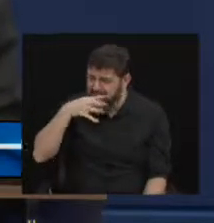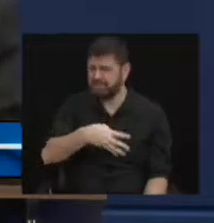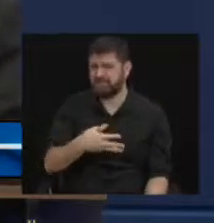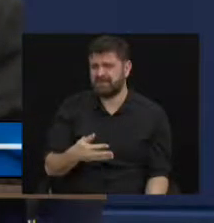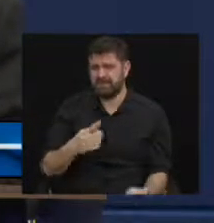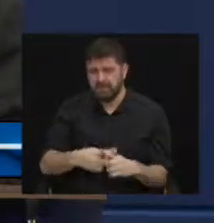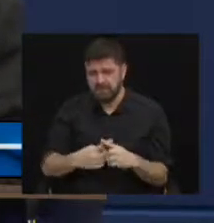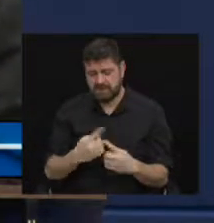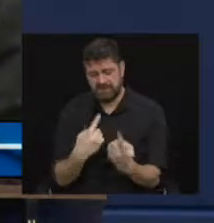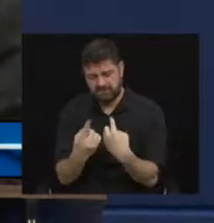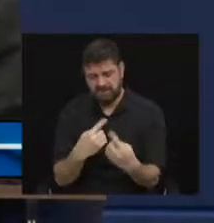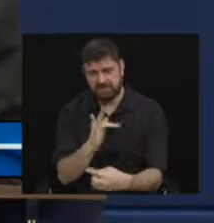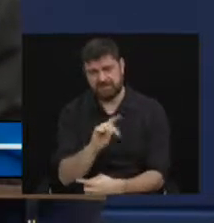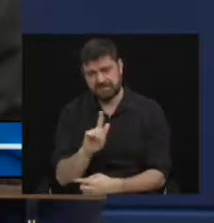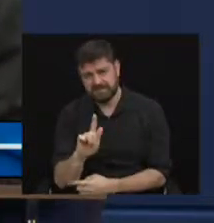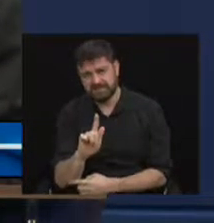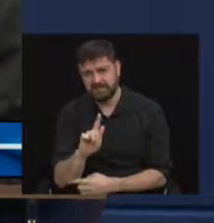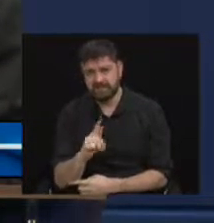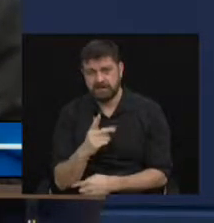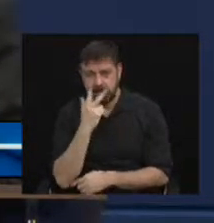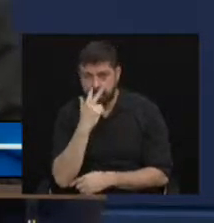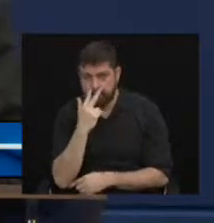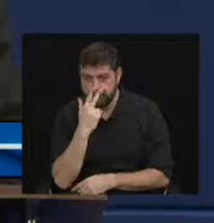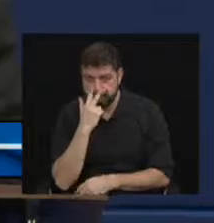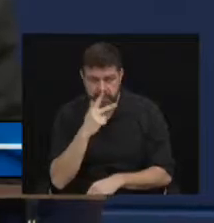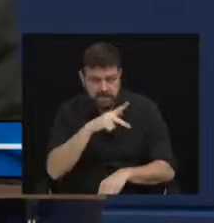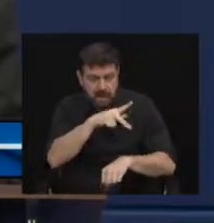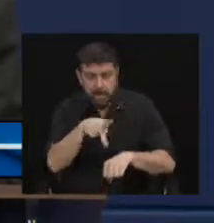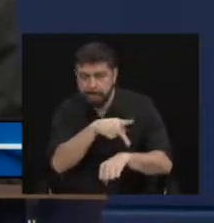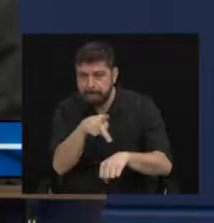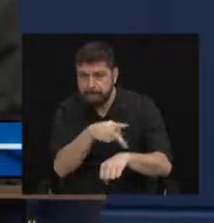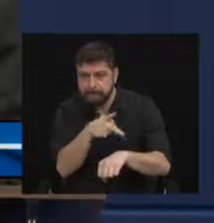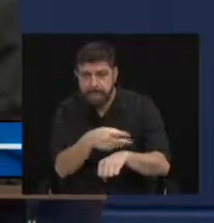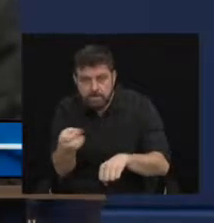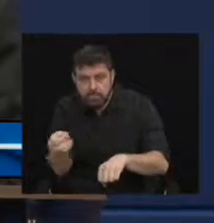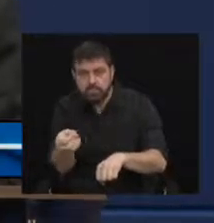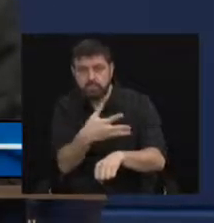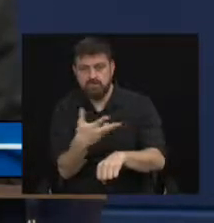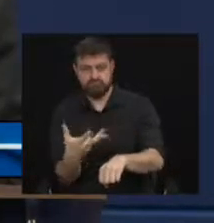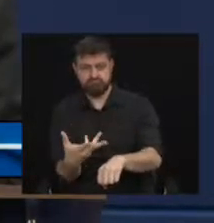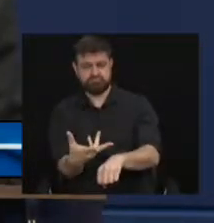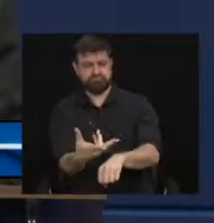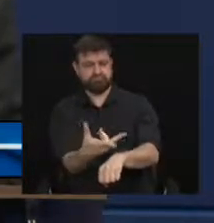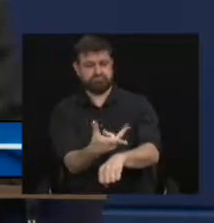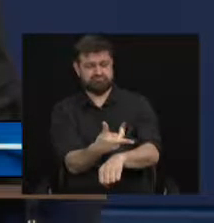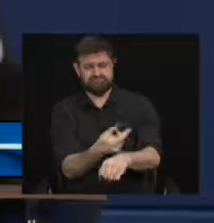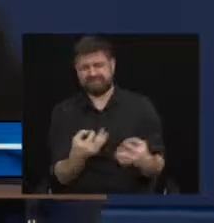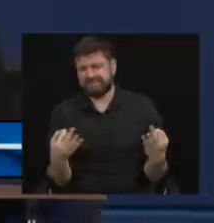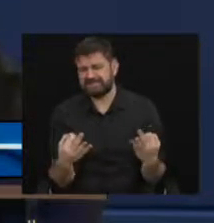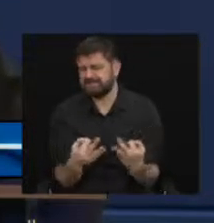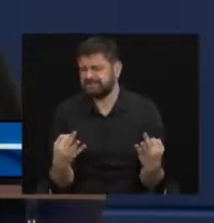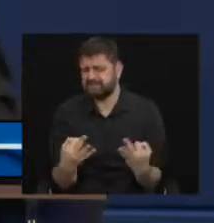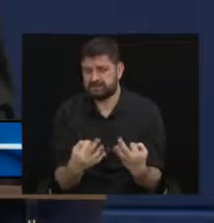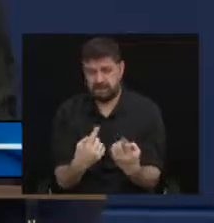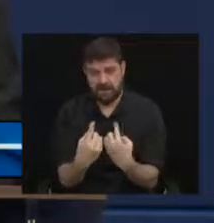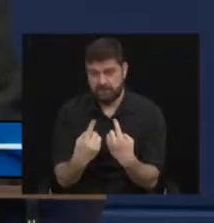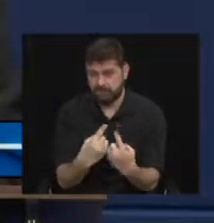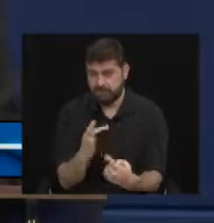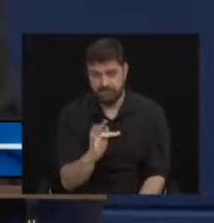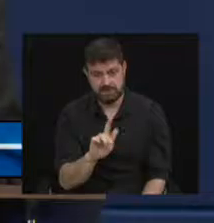é normal. Isso faz parte do colegiado. Só que eles têm que desejar que a cidade vá